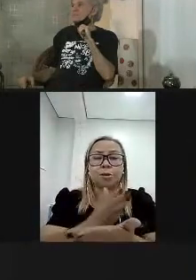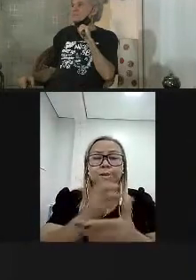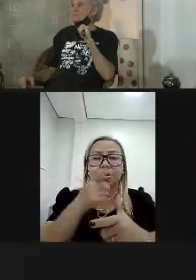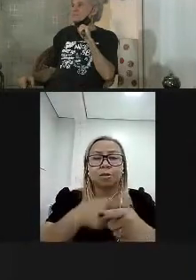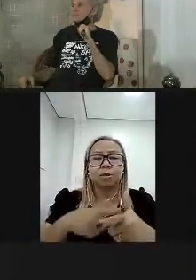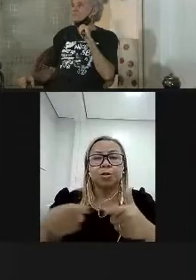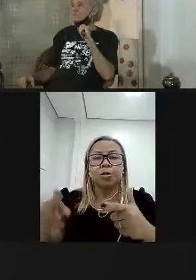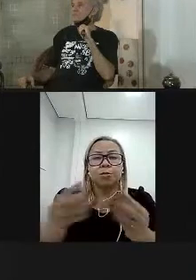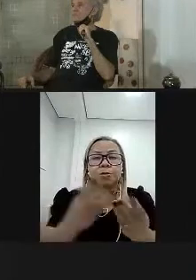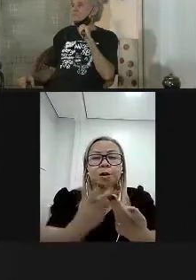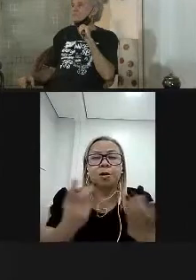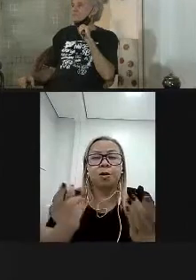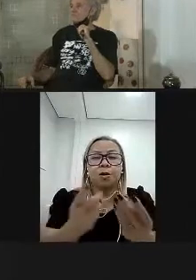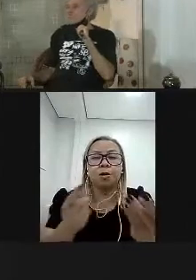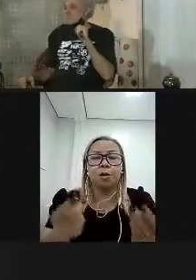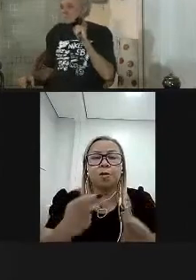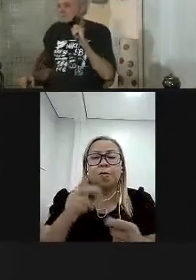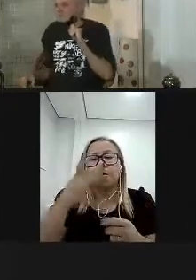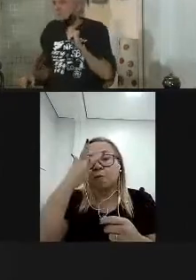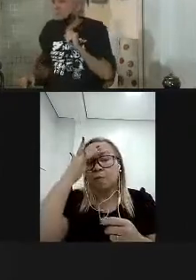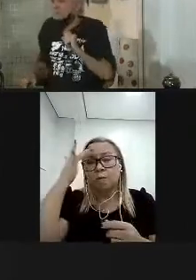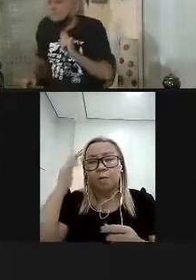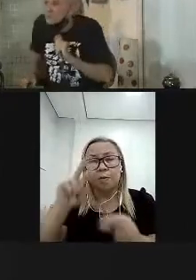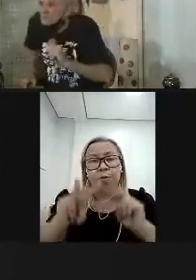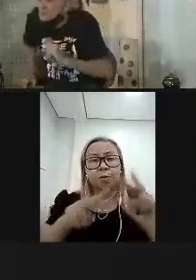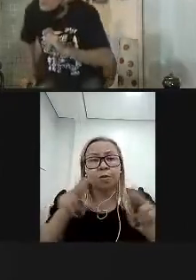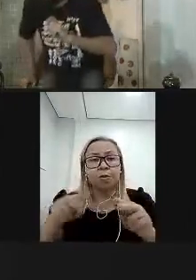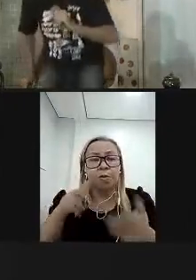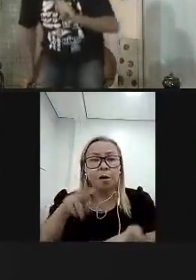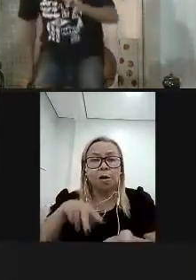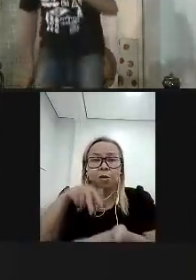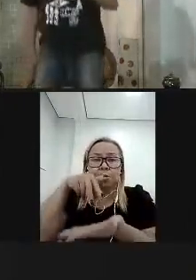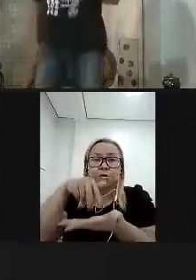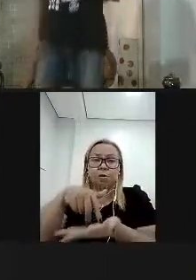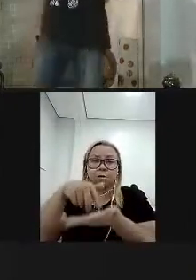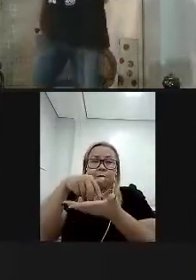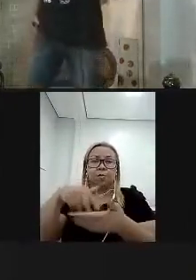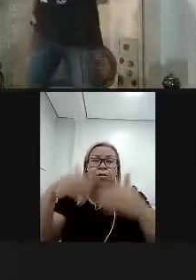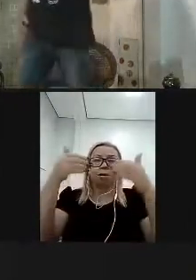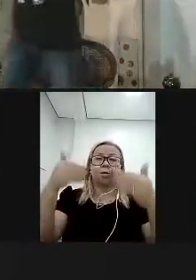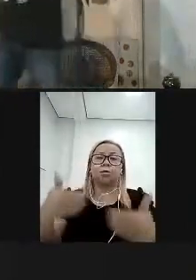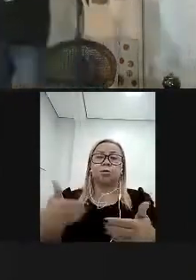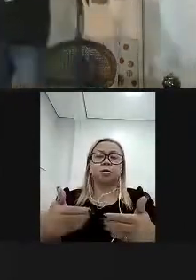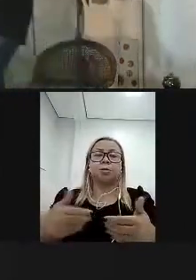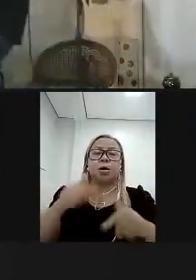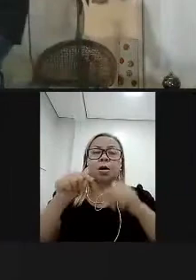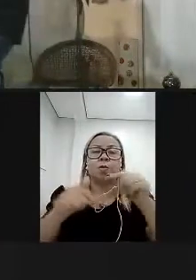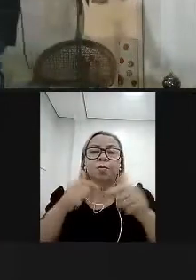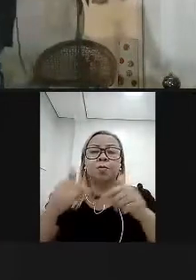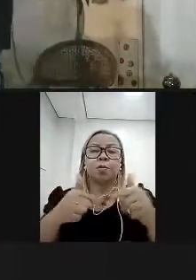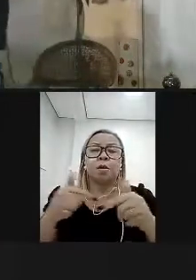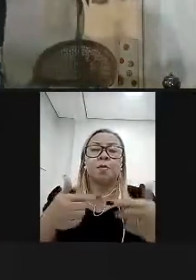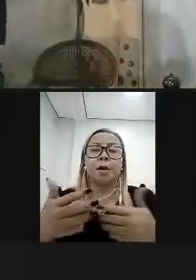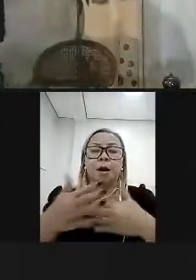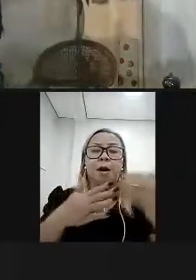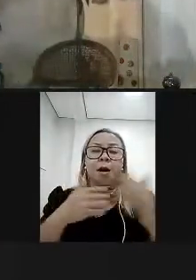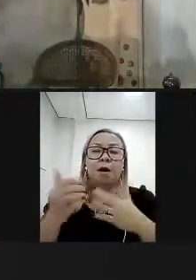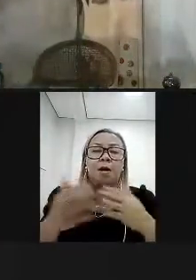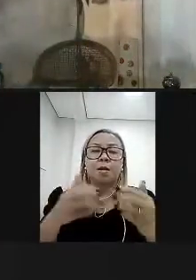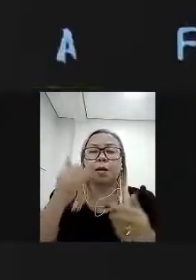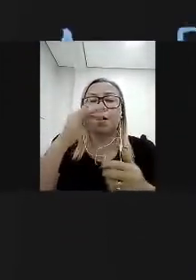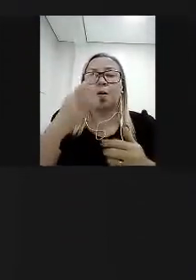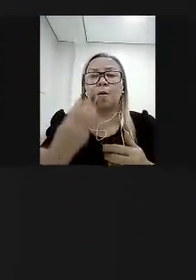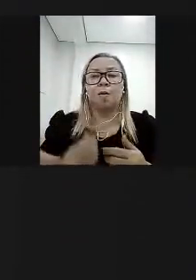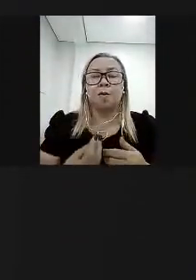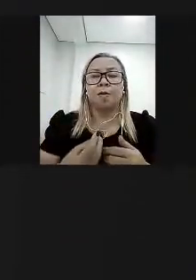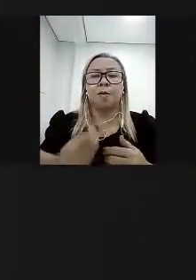se depara, se posiciona melhor diante do trabalho, ele vai ter uma paisagem